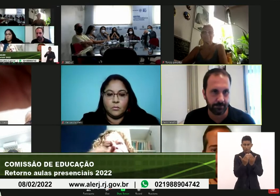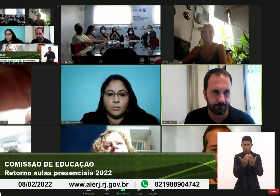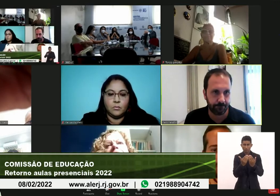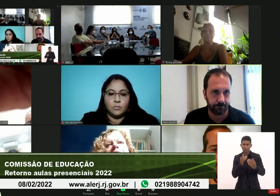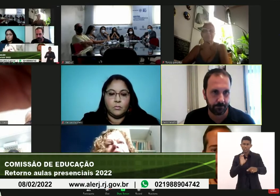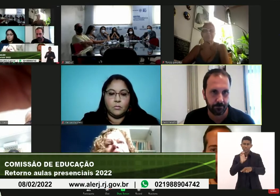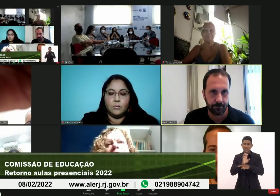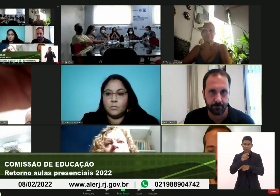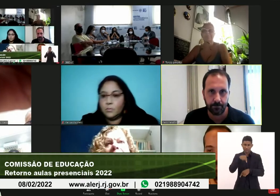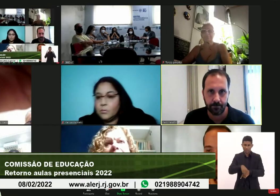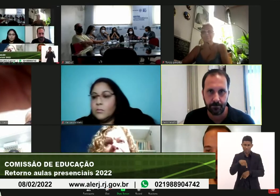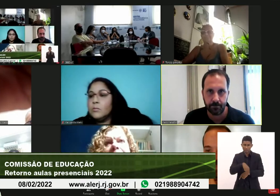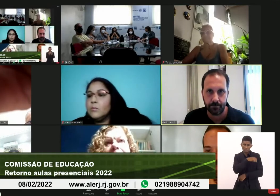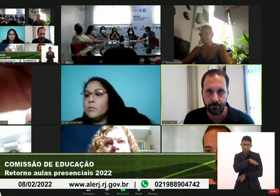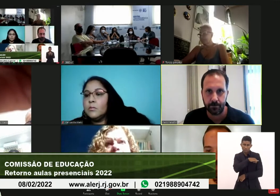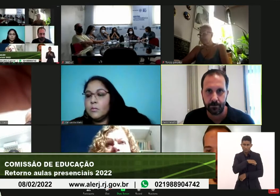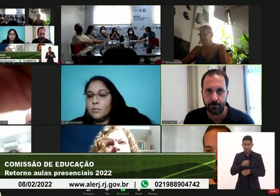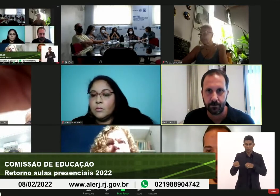presença.